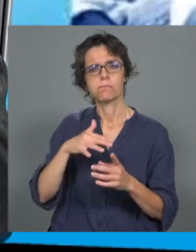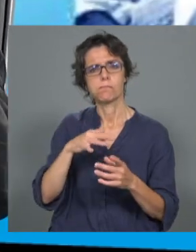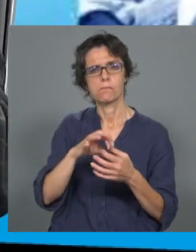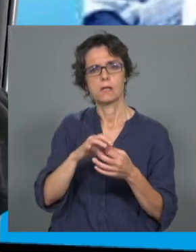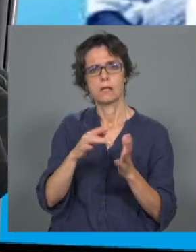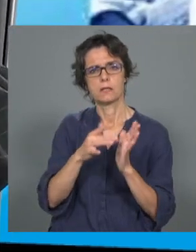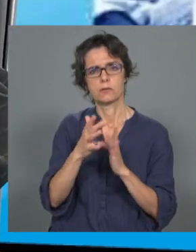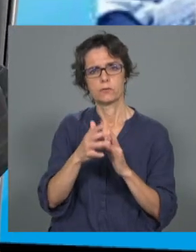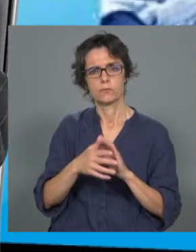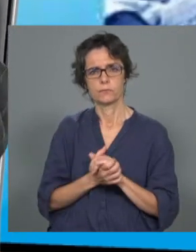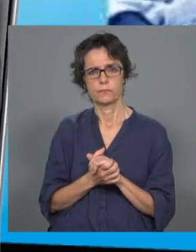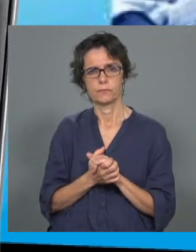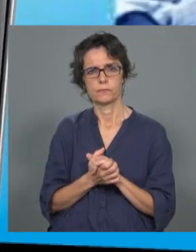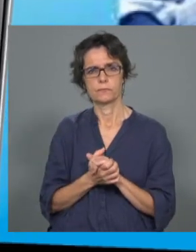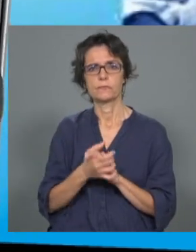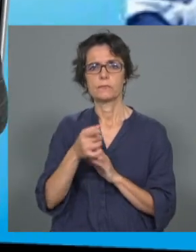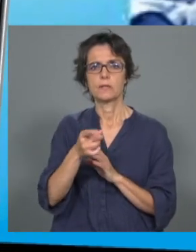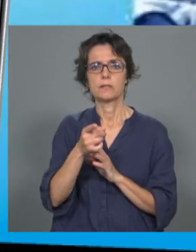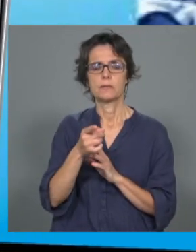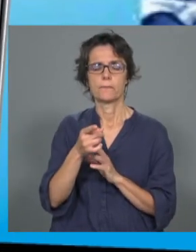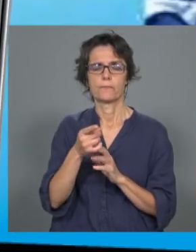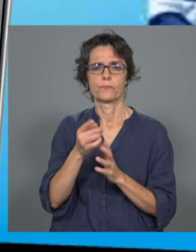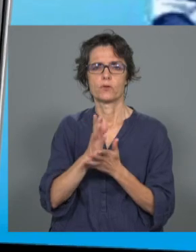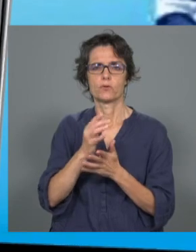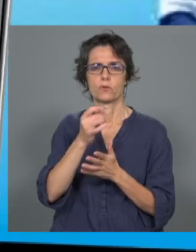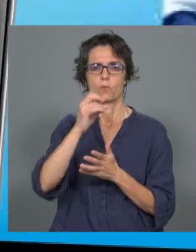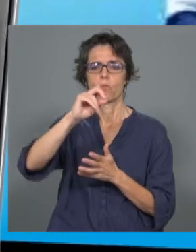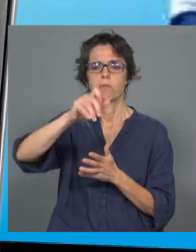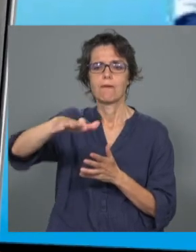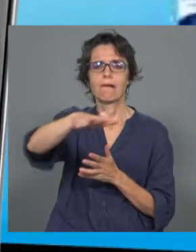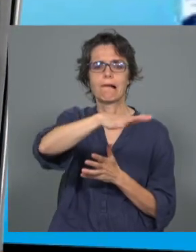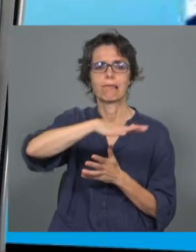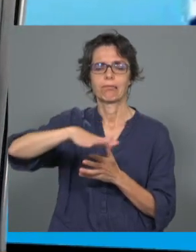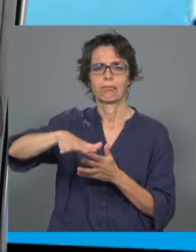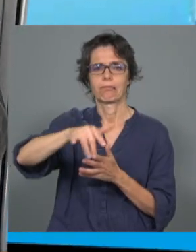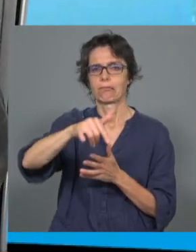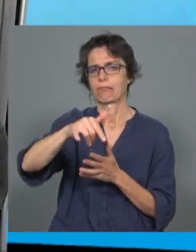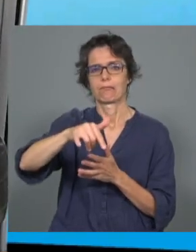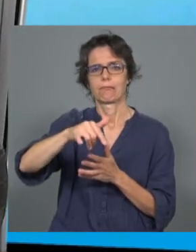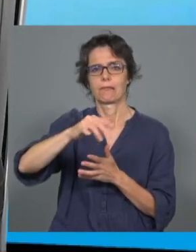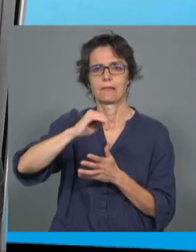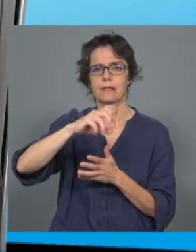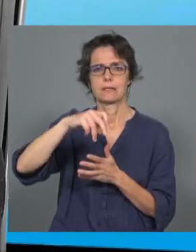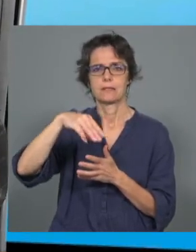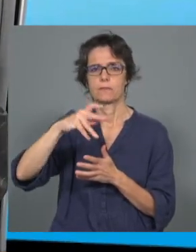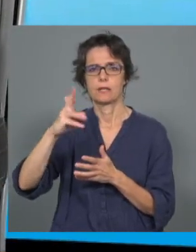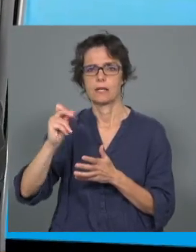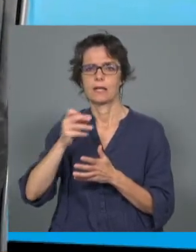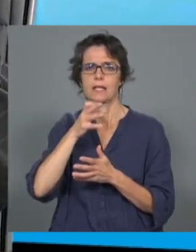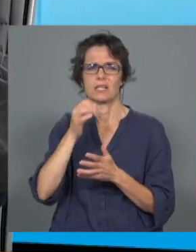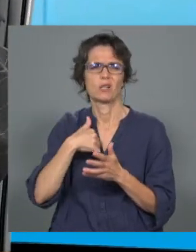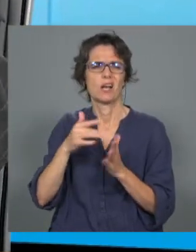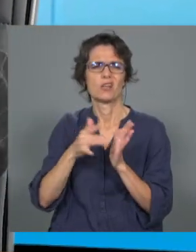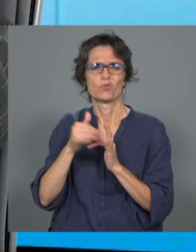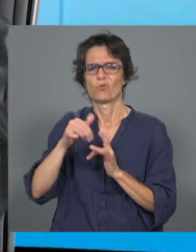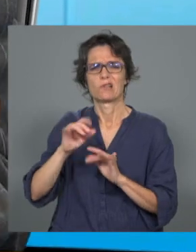Mestre. Não é só a aldeia, a região, a província da Samaria que não quer aceitar Jesus. Os discípulos